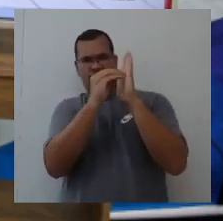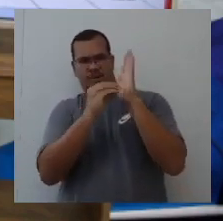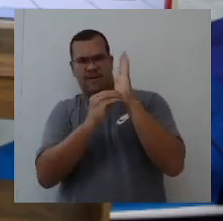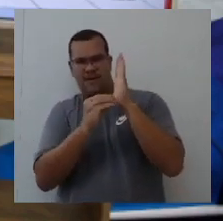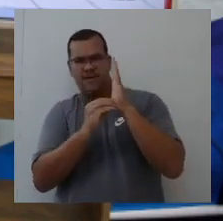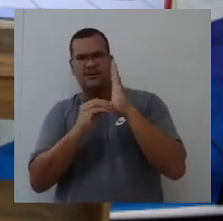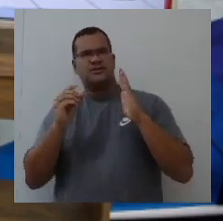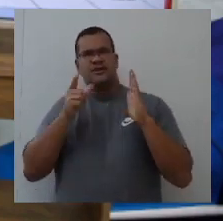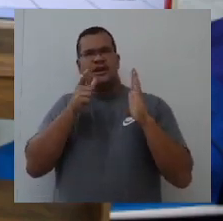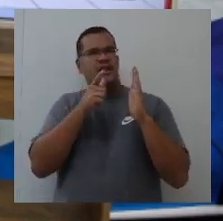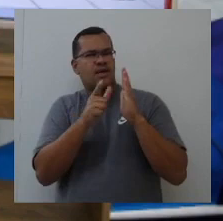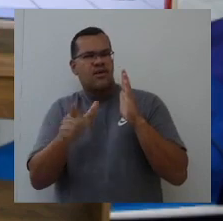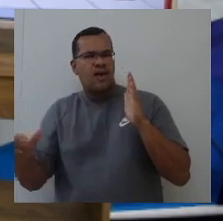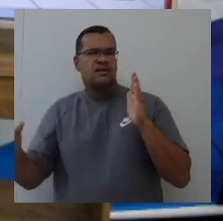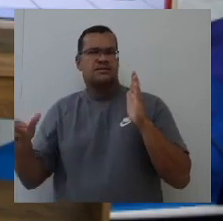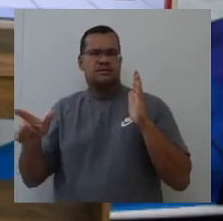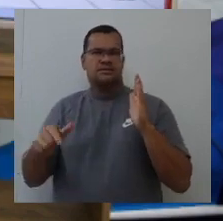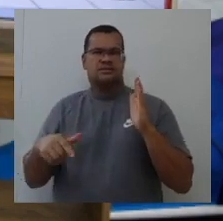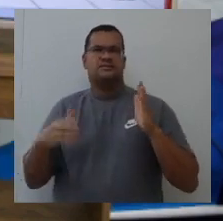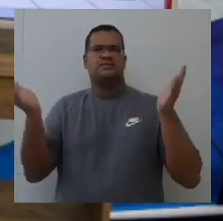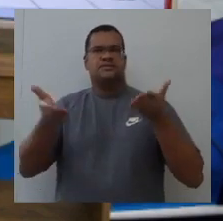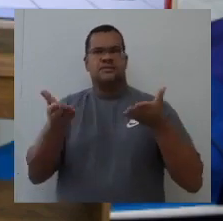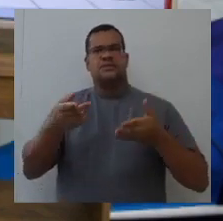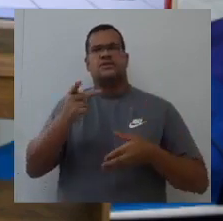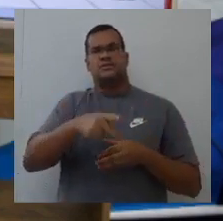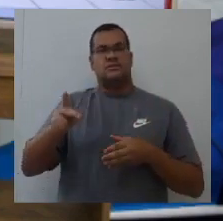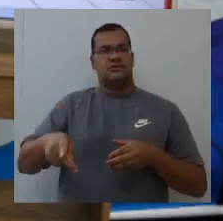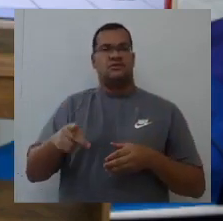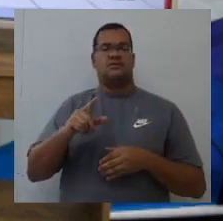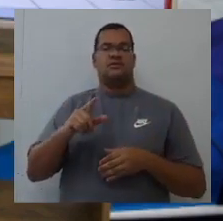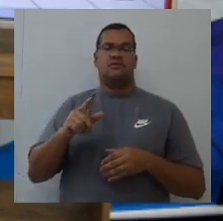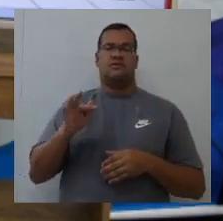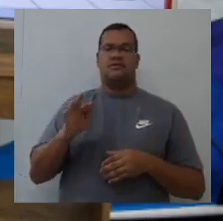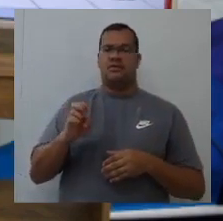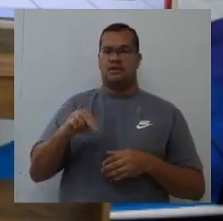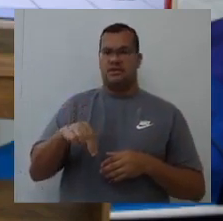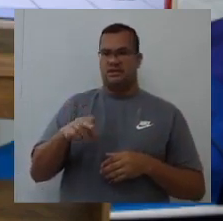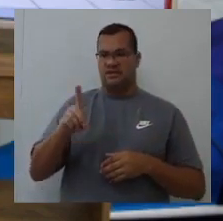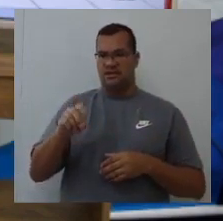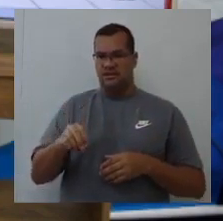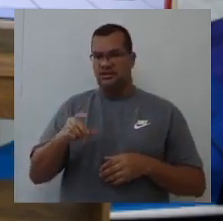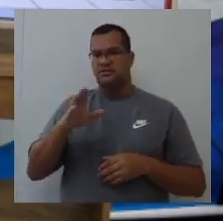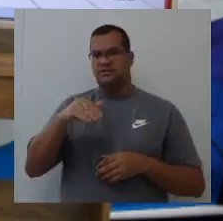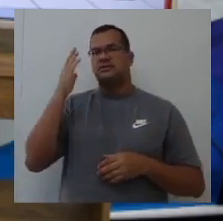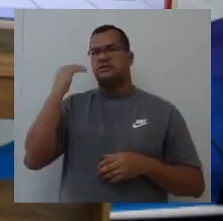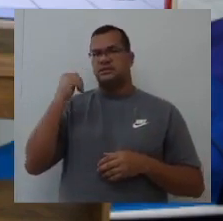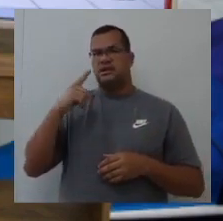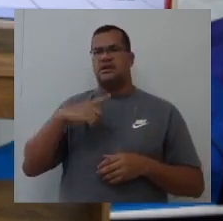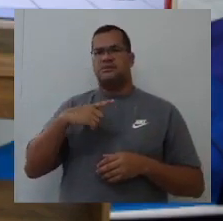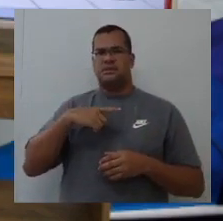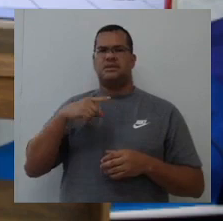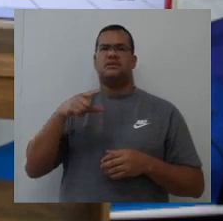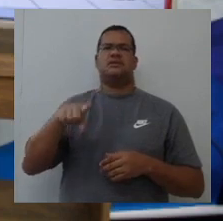tá certo? O professor Luiz Fernando está dando um show com vocês aqui e sabe bem do que eu estou falando. Ele pode,